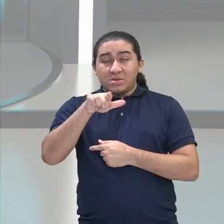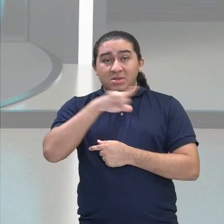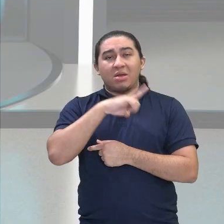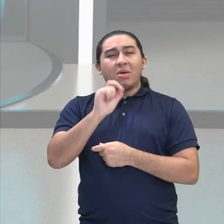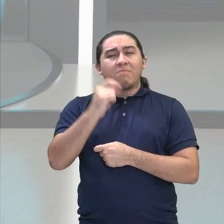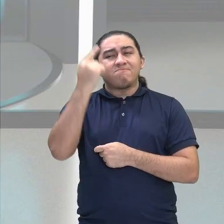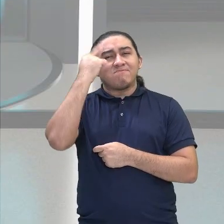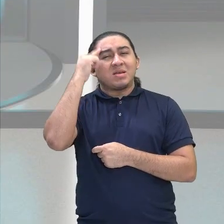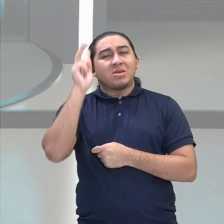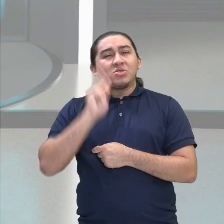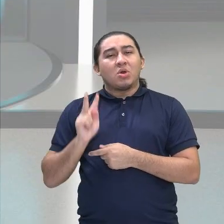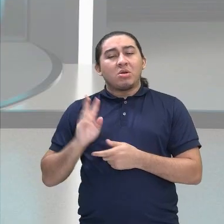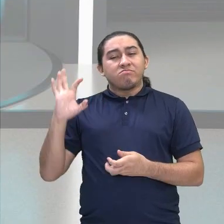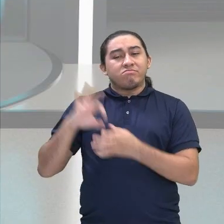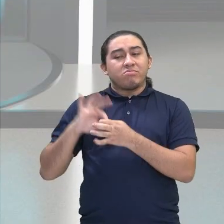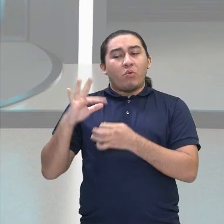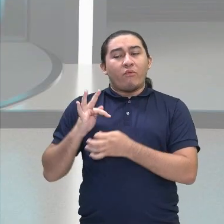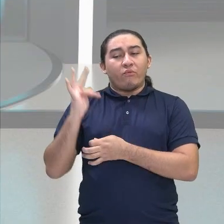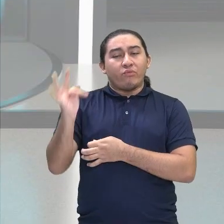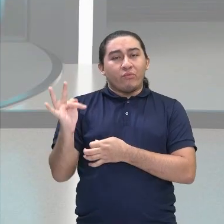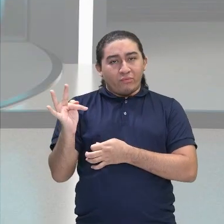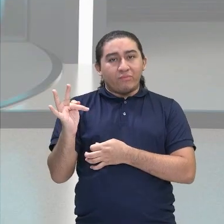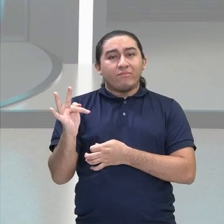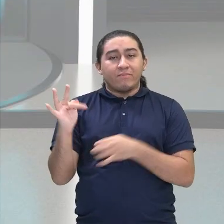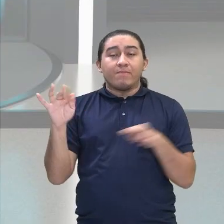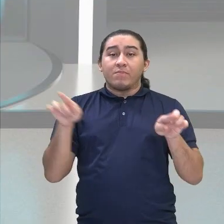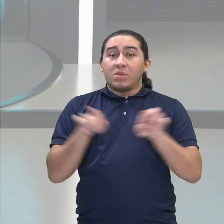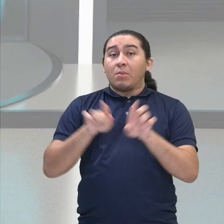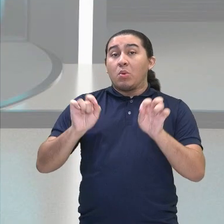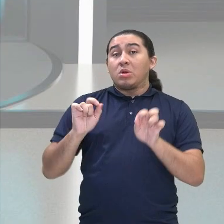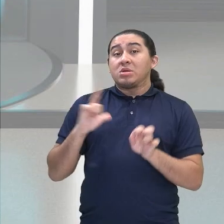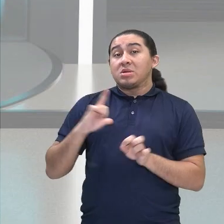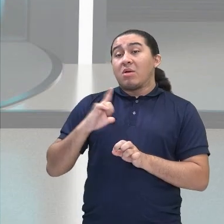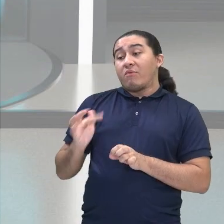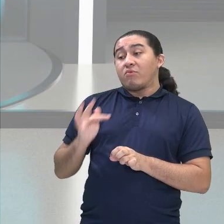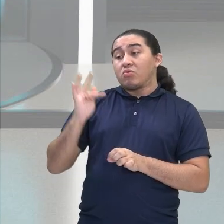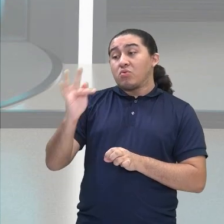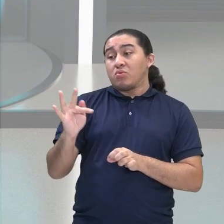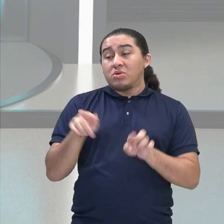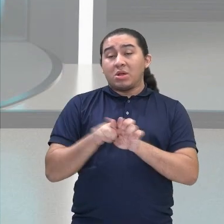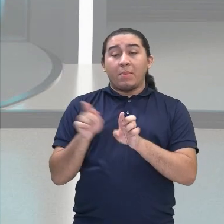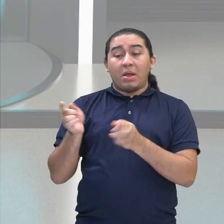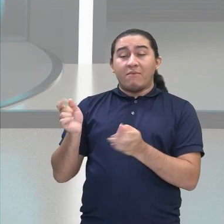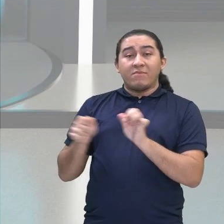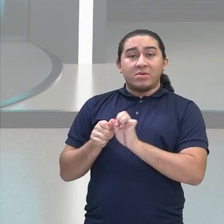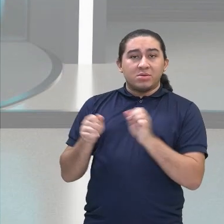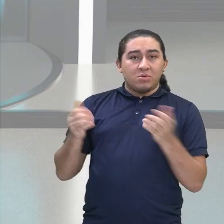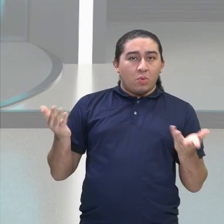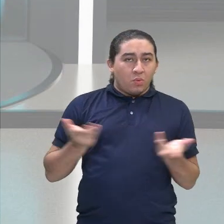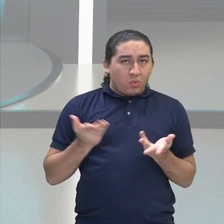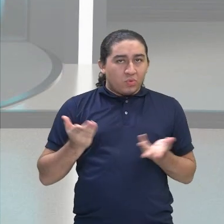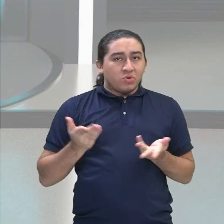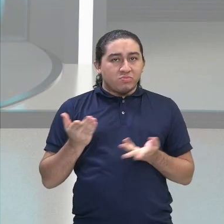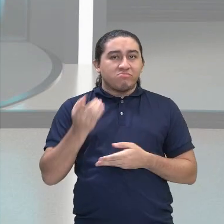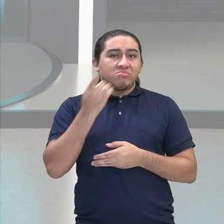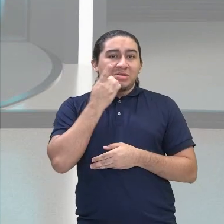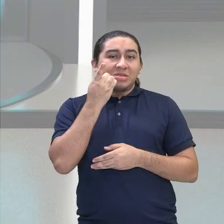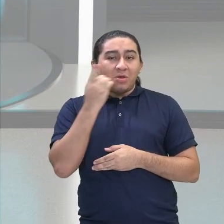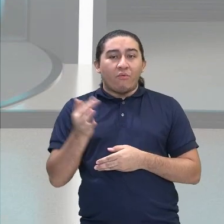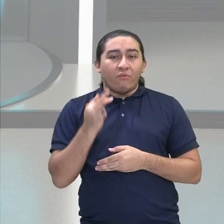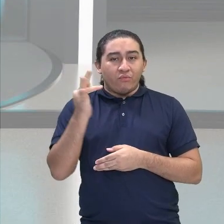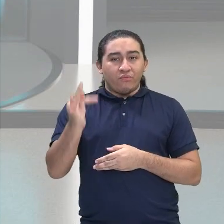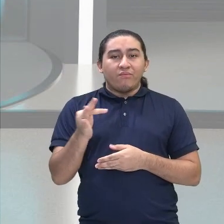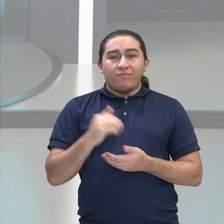sua história do futuro. Aquilo que você vai deixar é aquilo que você está escrevendo no seu dia a dia com o seu